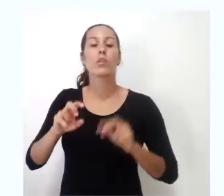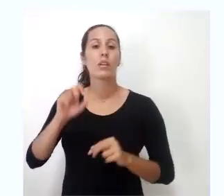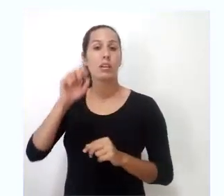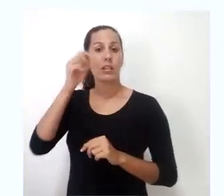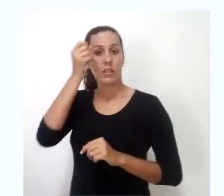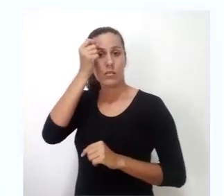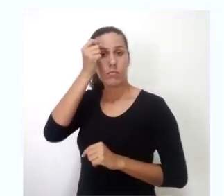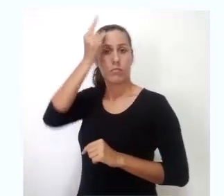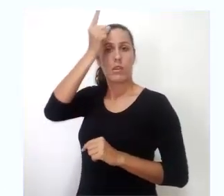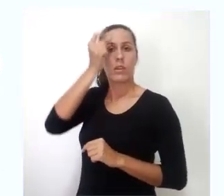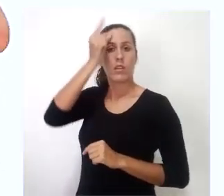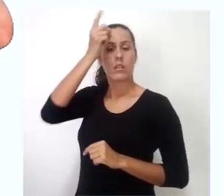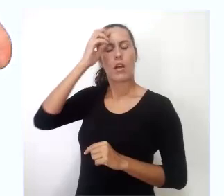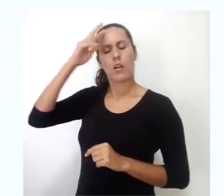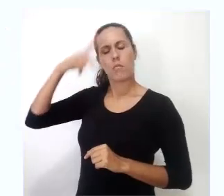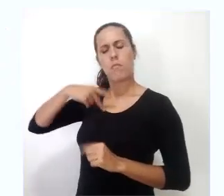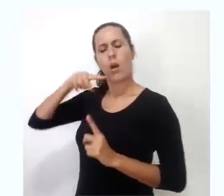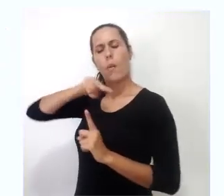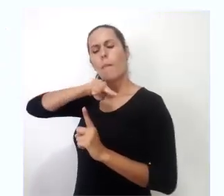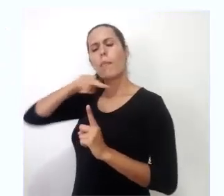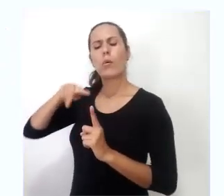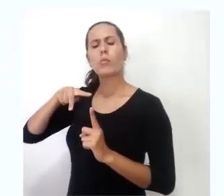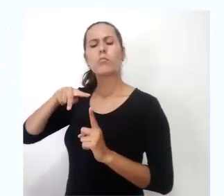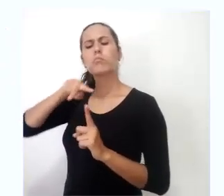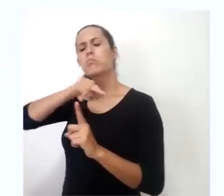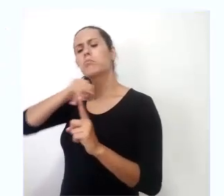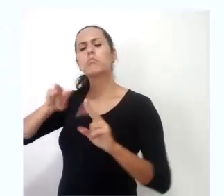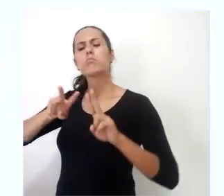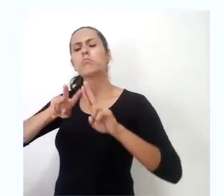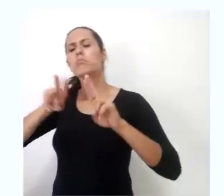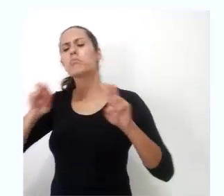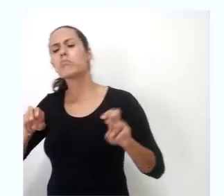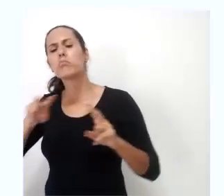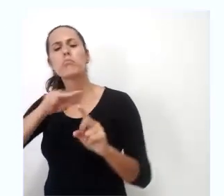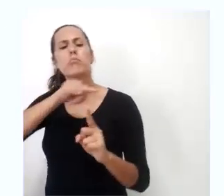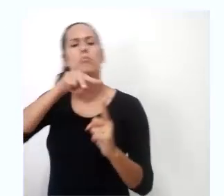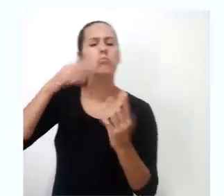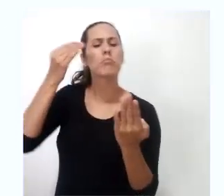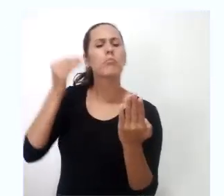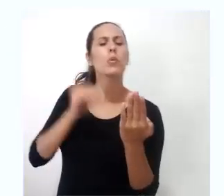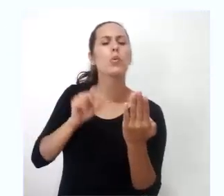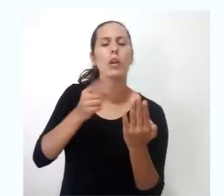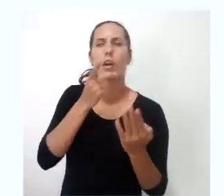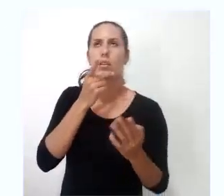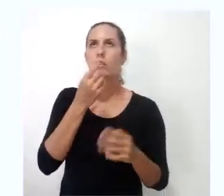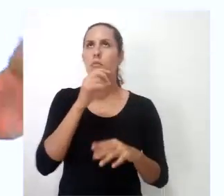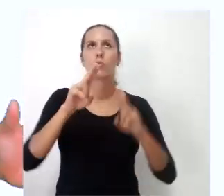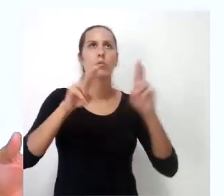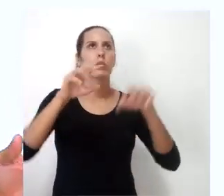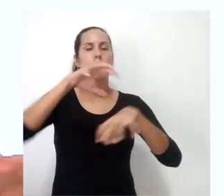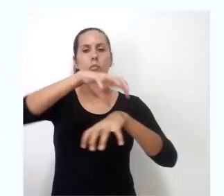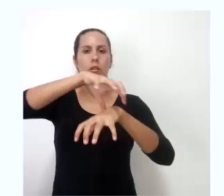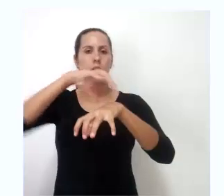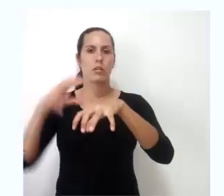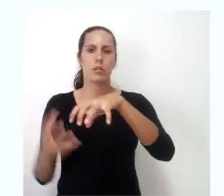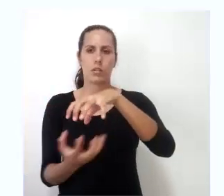certo? É o seu posicionamento sobre um determinado ponto. Por exemplo, ecologia, dentro desse mundo